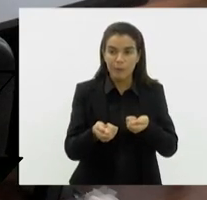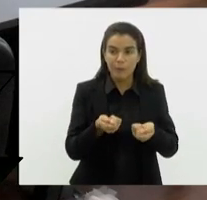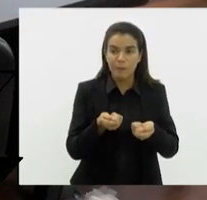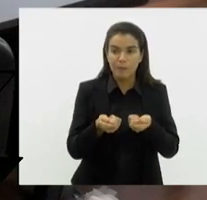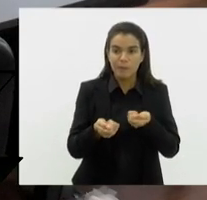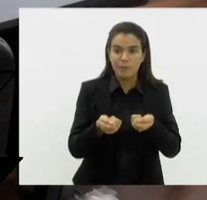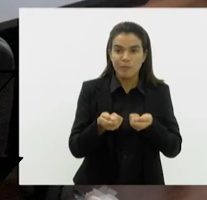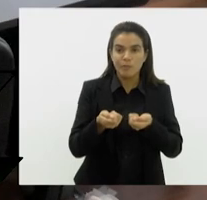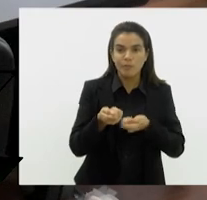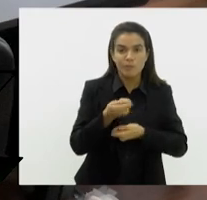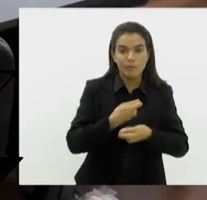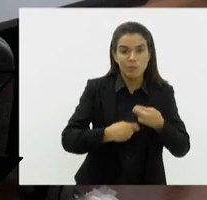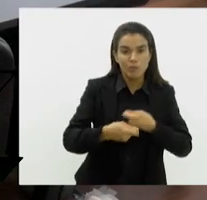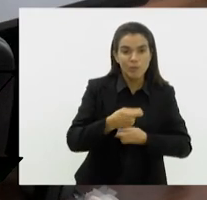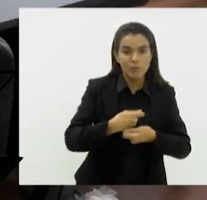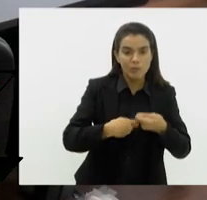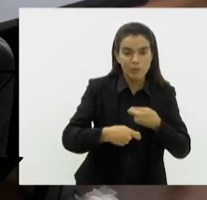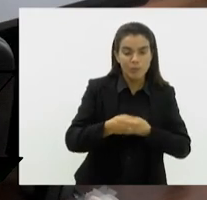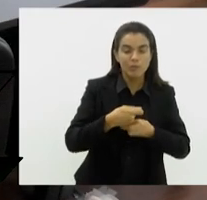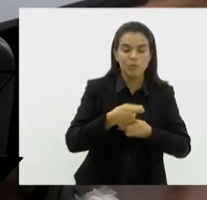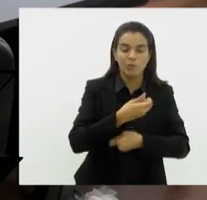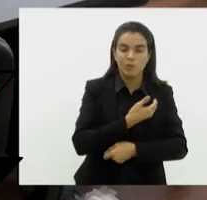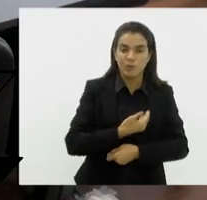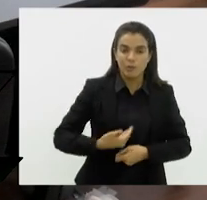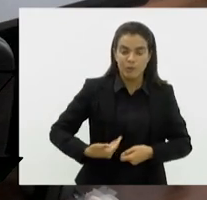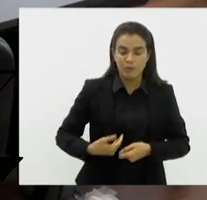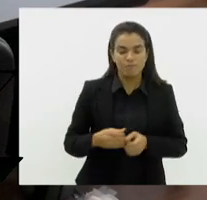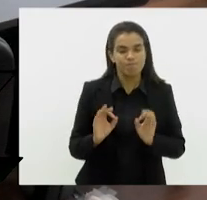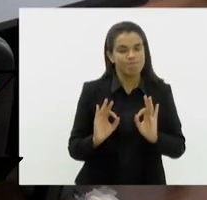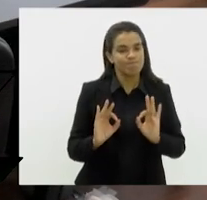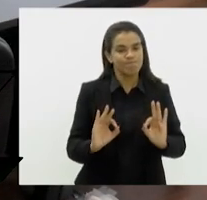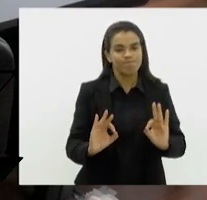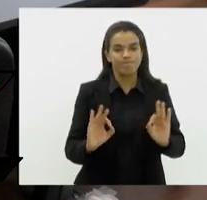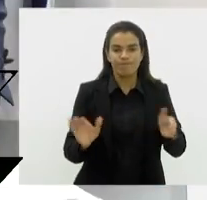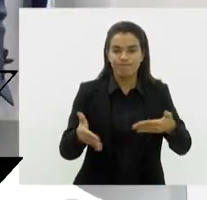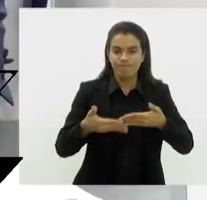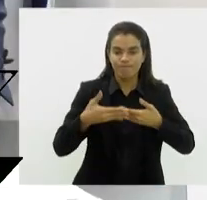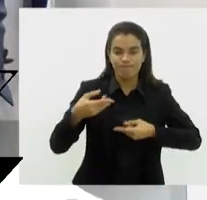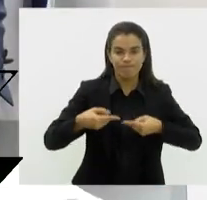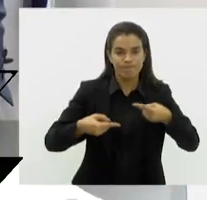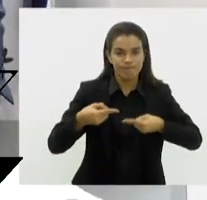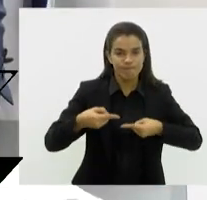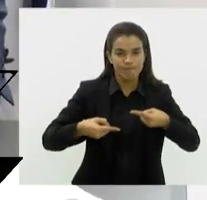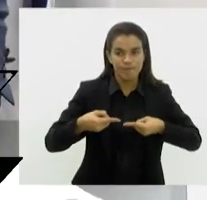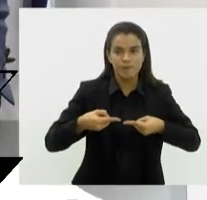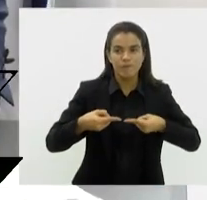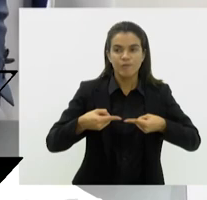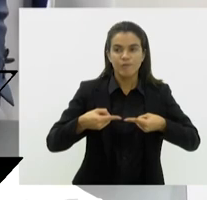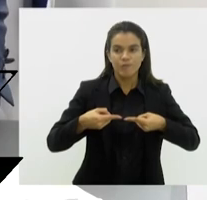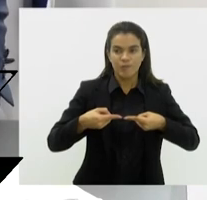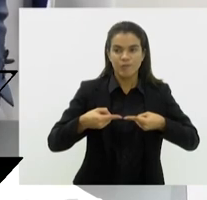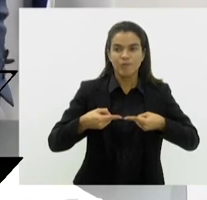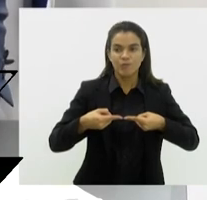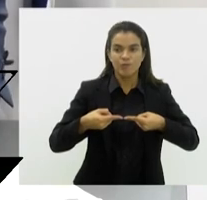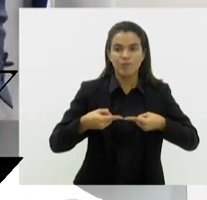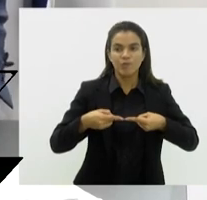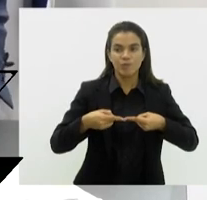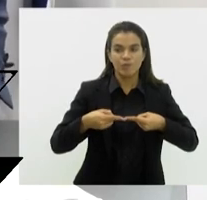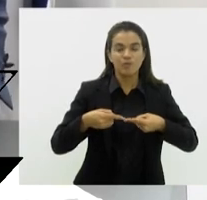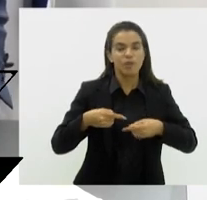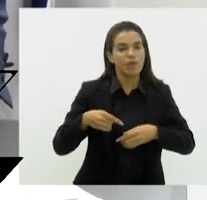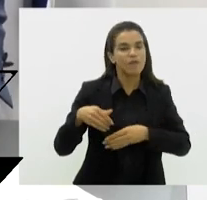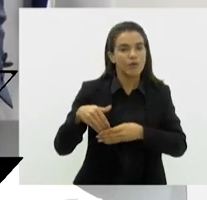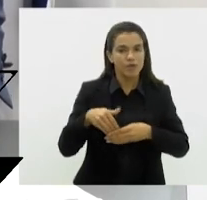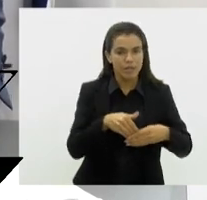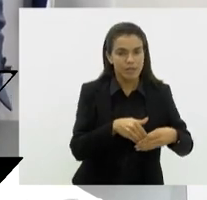da administração pública. Perfeito. Encerrada a discussão do tema levantado, coloco em